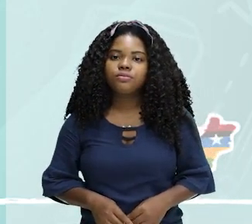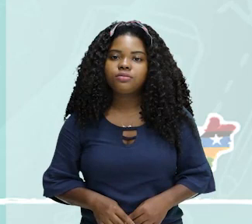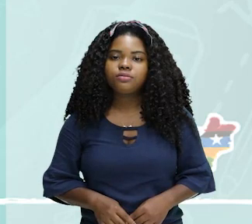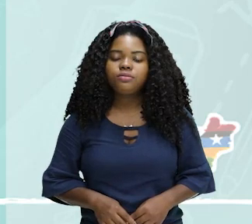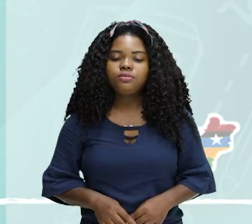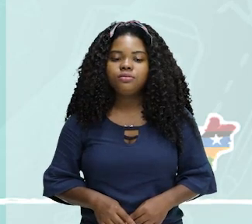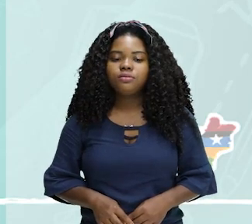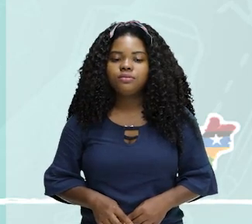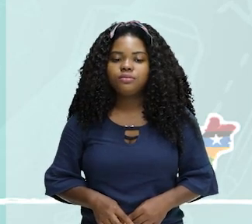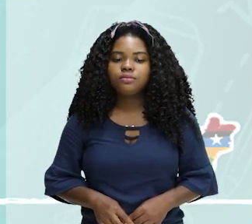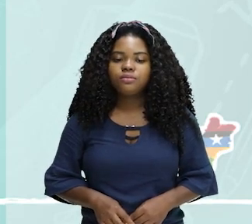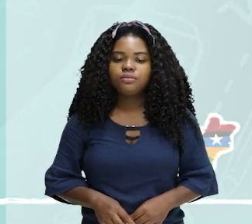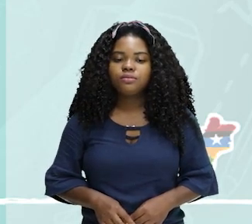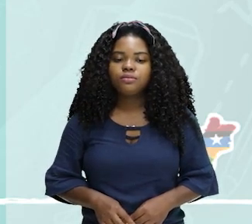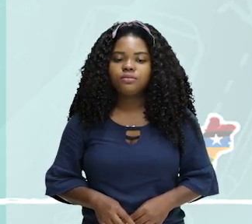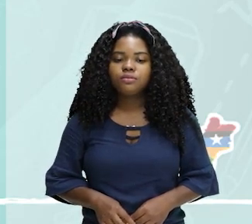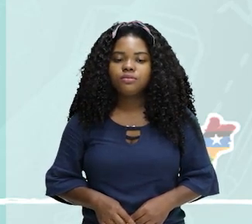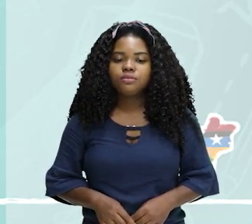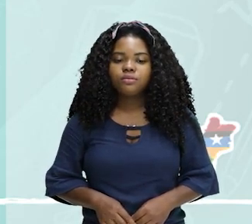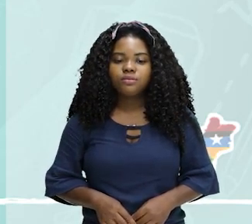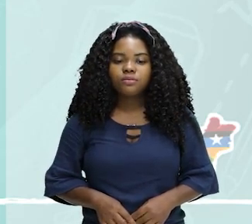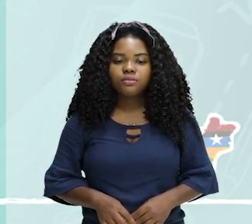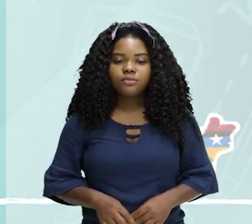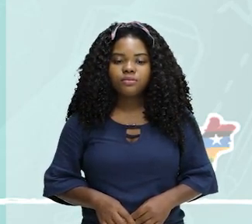flores trímeras. Portanto, são